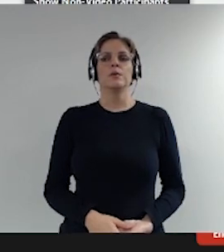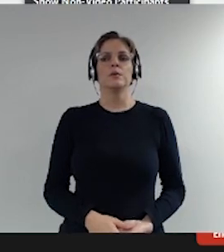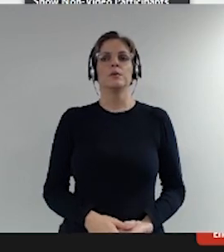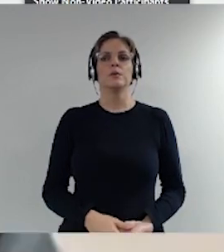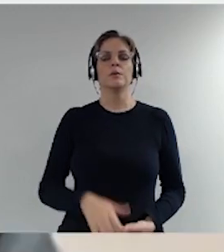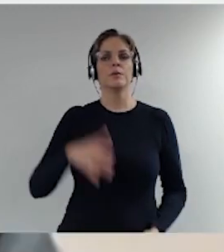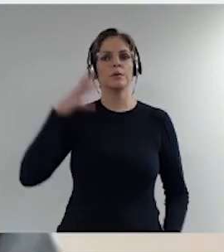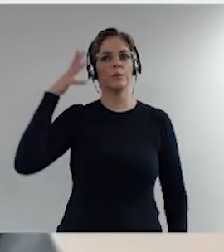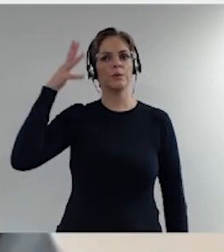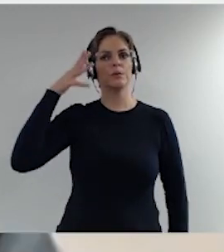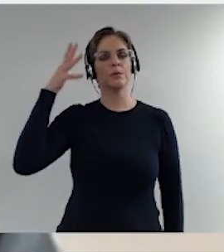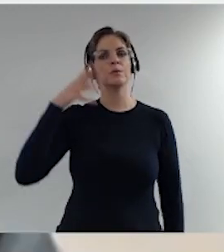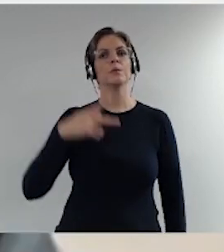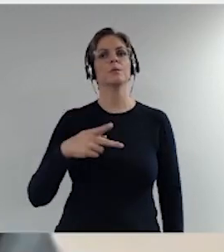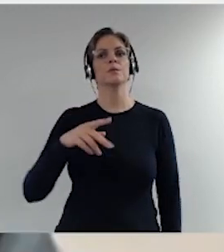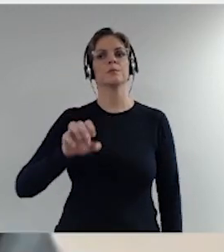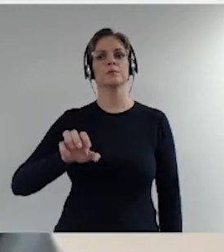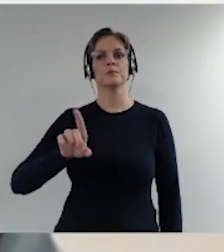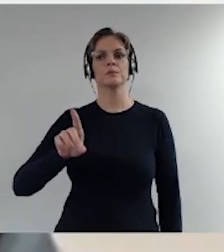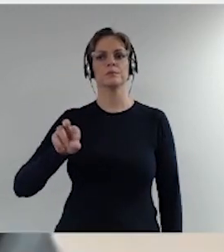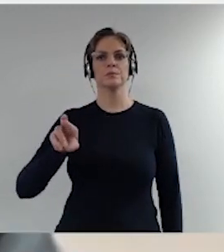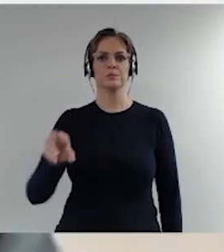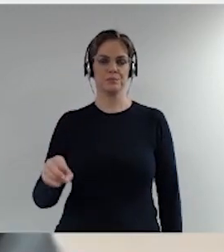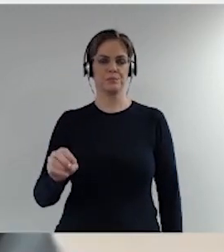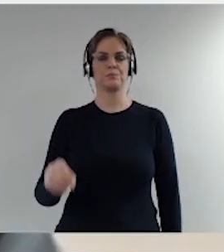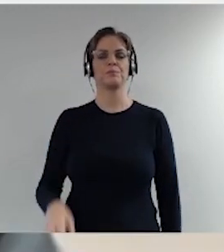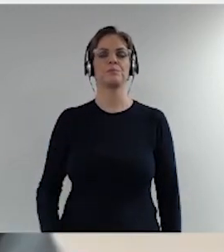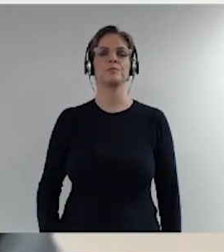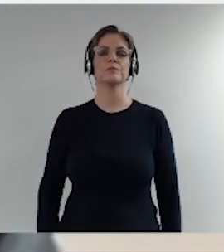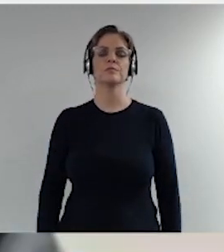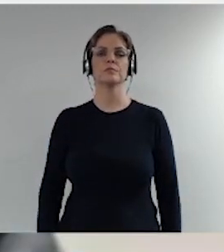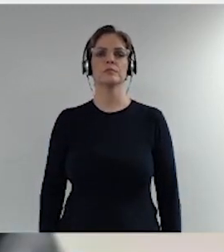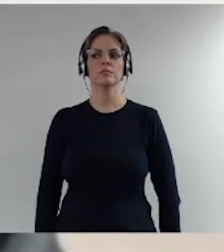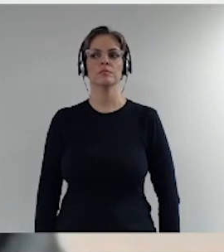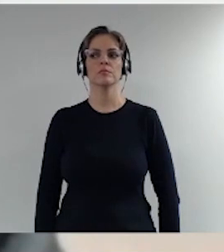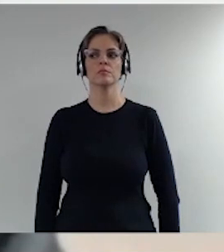Pedro Alfocin para suas explanação.